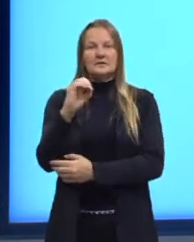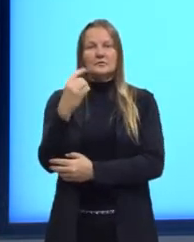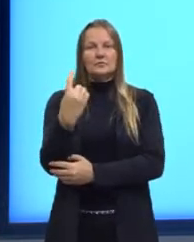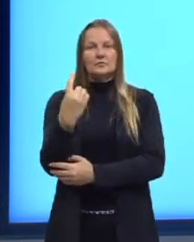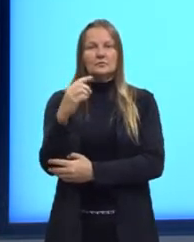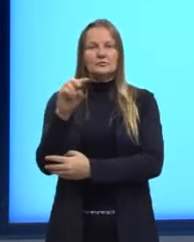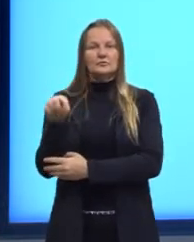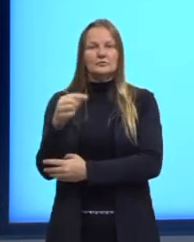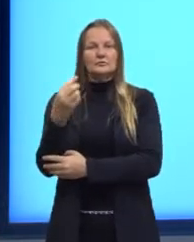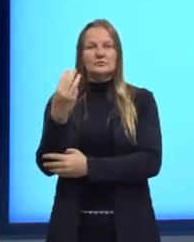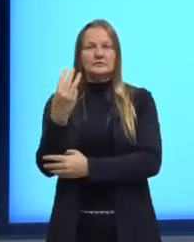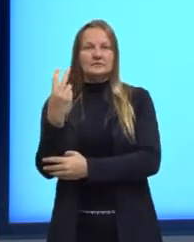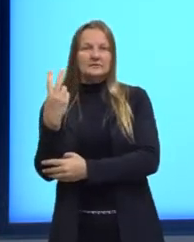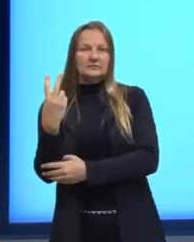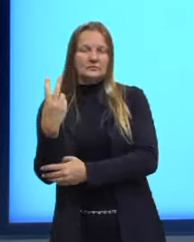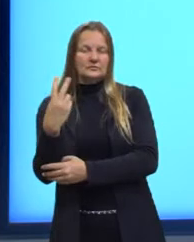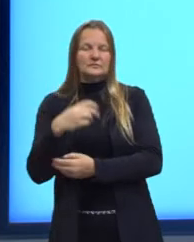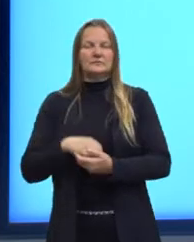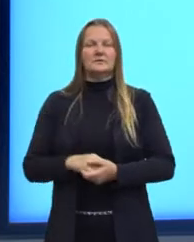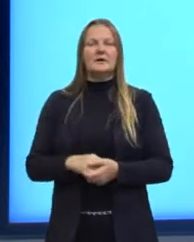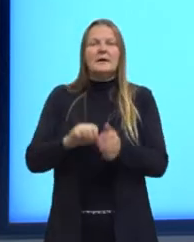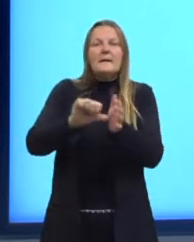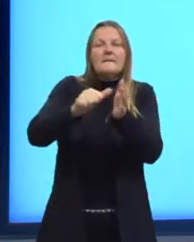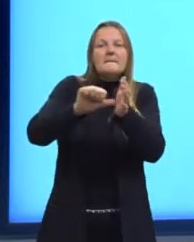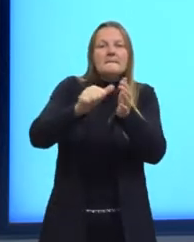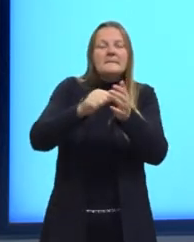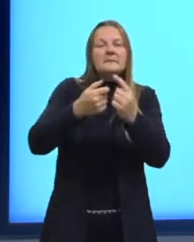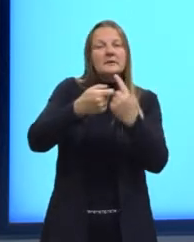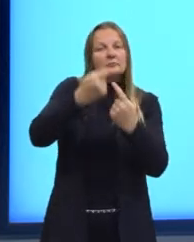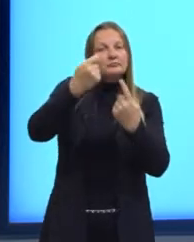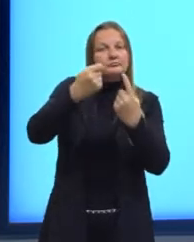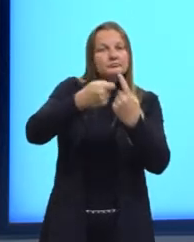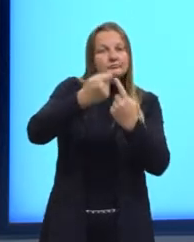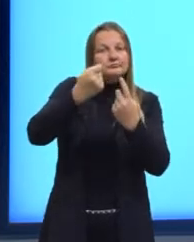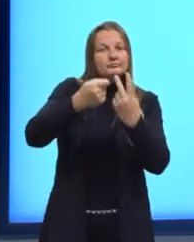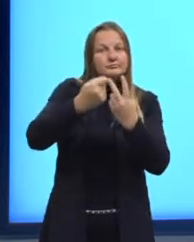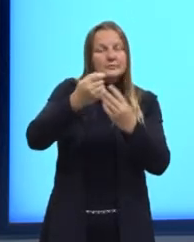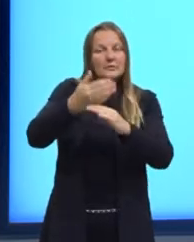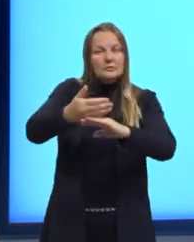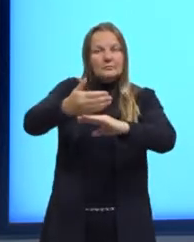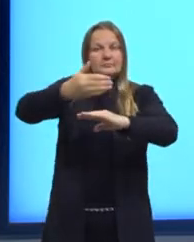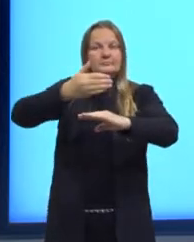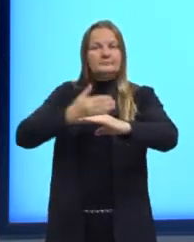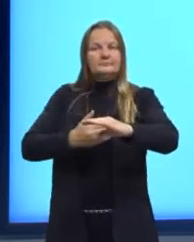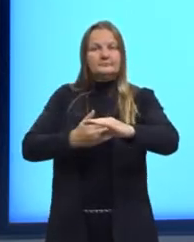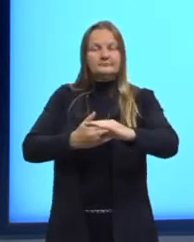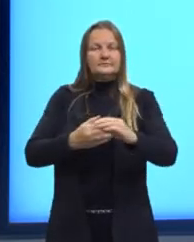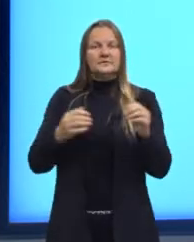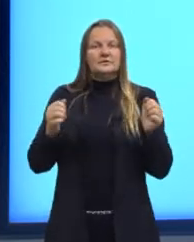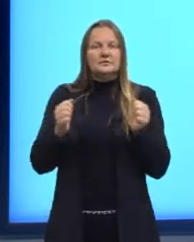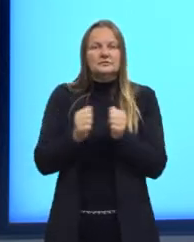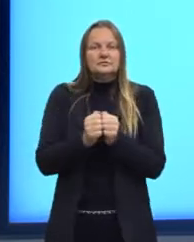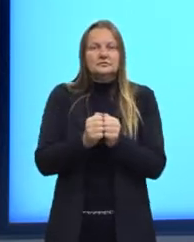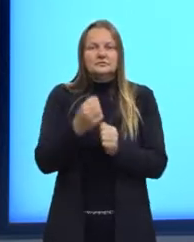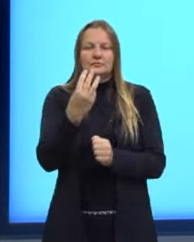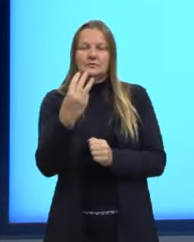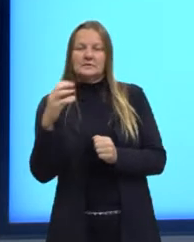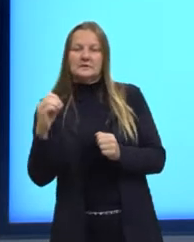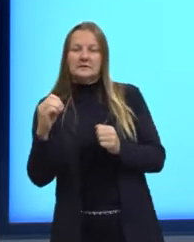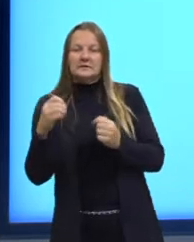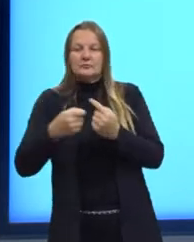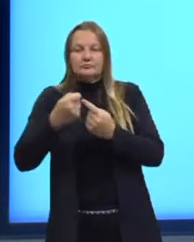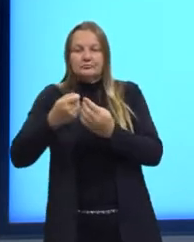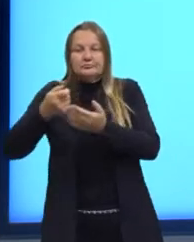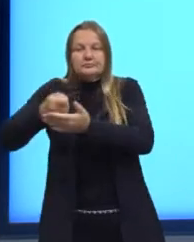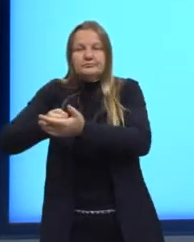1,0132 a primeira das parcelas que poderá ser antecipada junto com a trigésima parcela